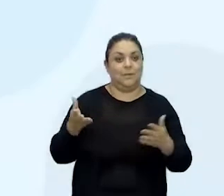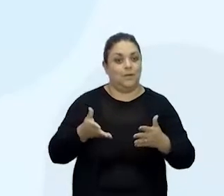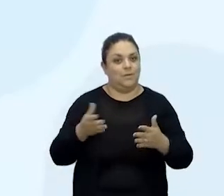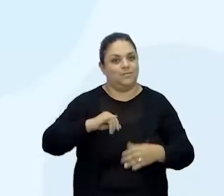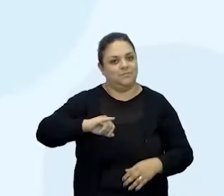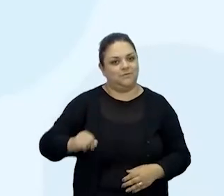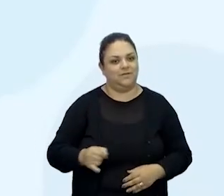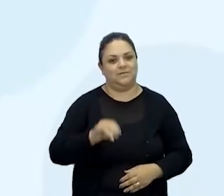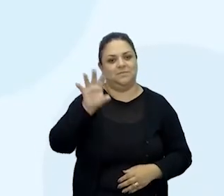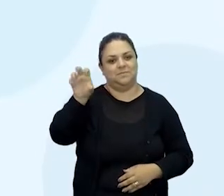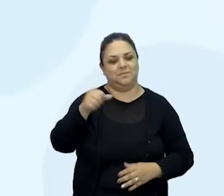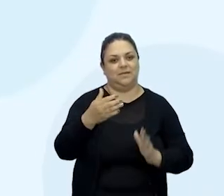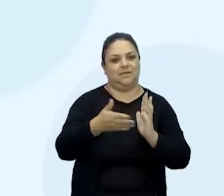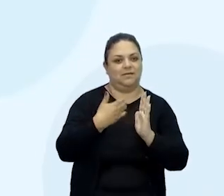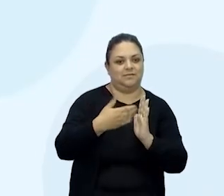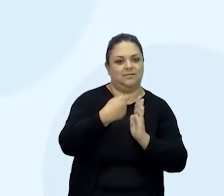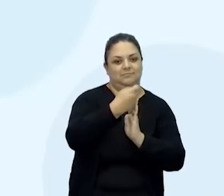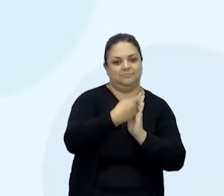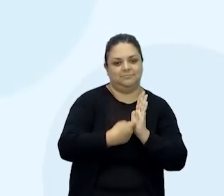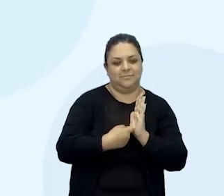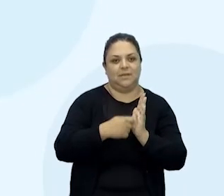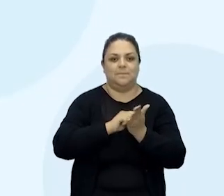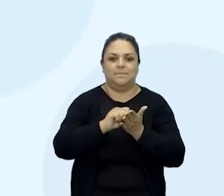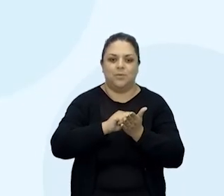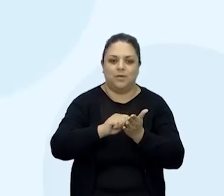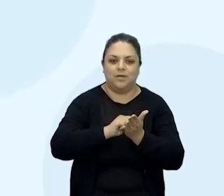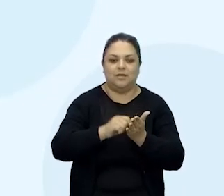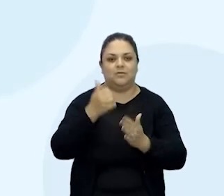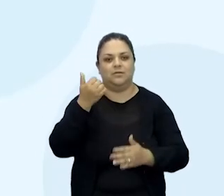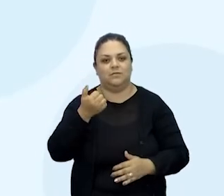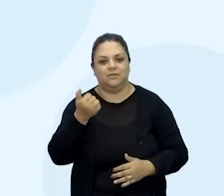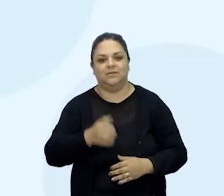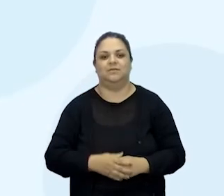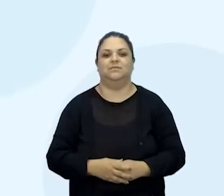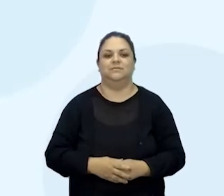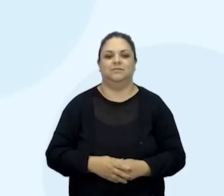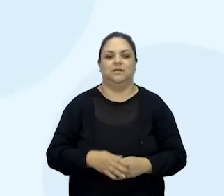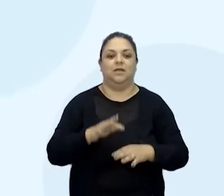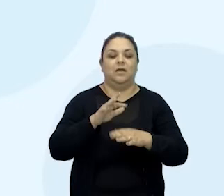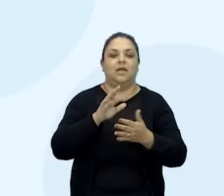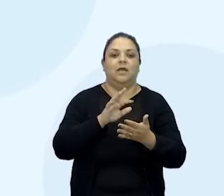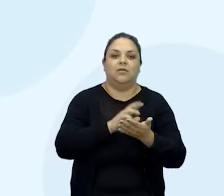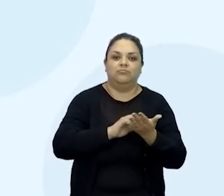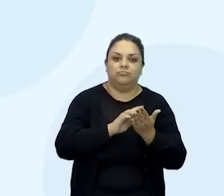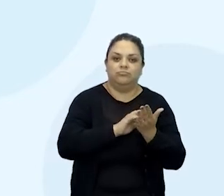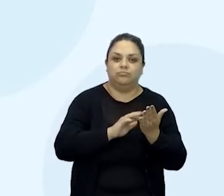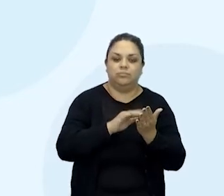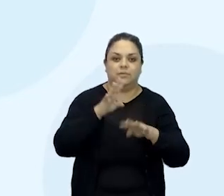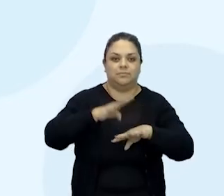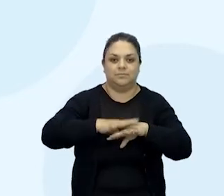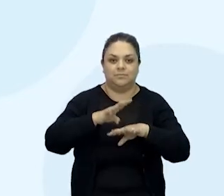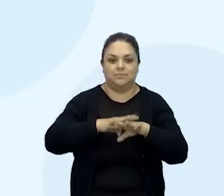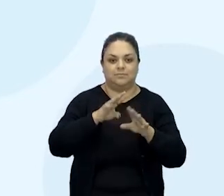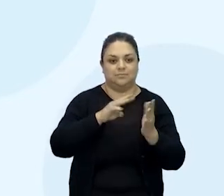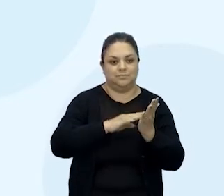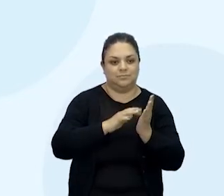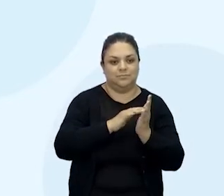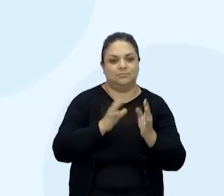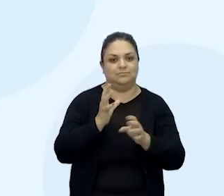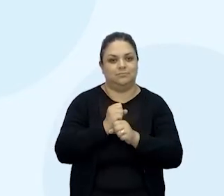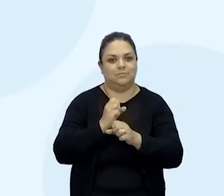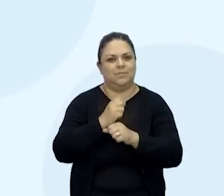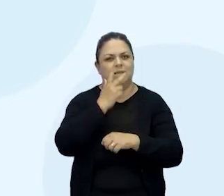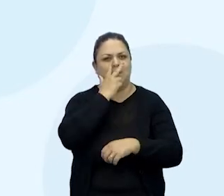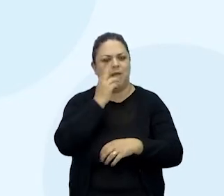seu diário de bordo, lápis, caneta, borracha, a calculadora, se caso necessário, né? Mas acho que as continhas são